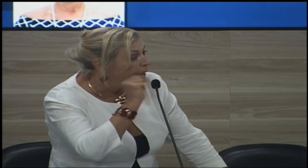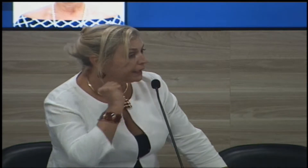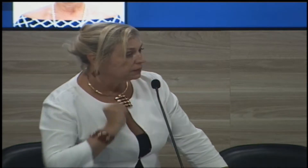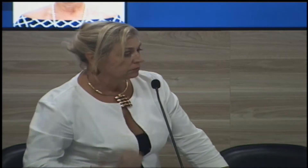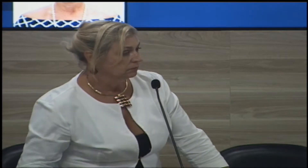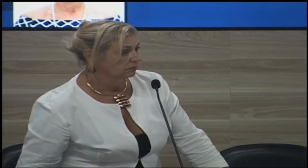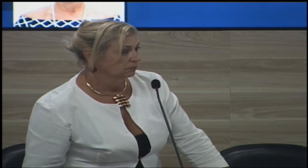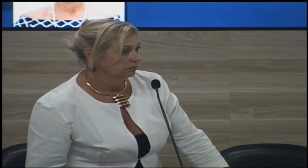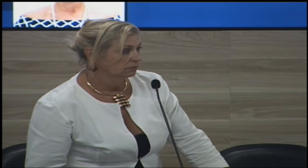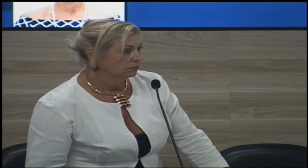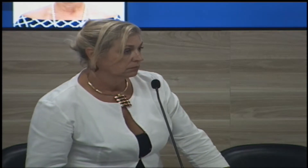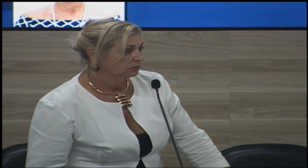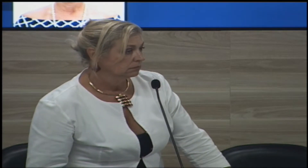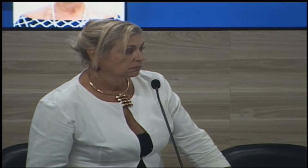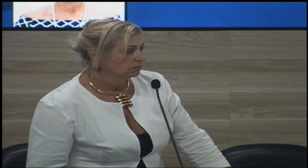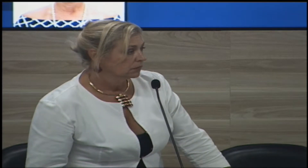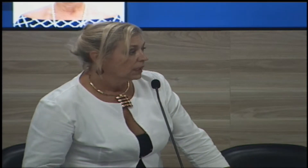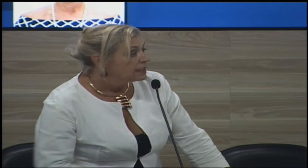Conselho Mãe.